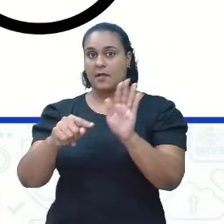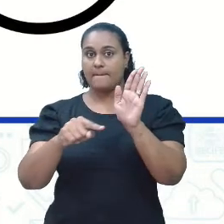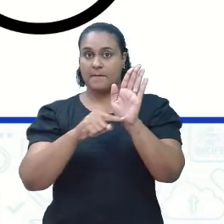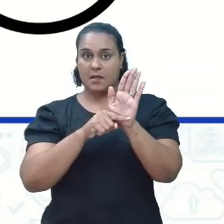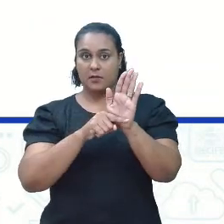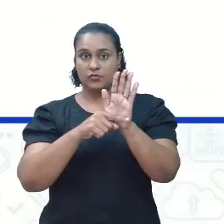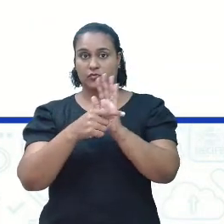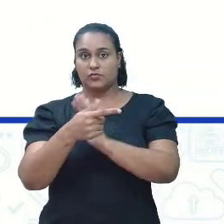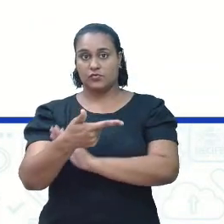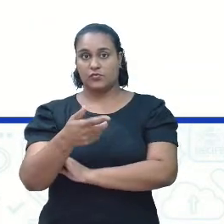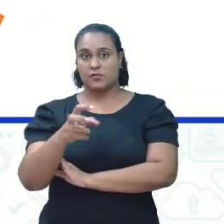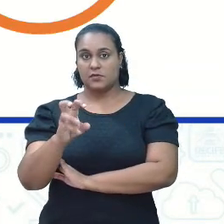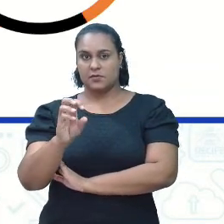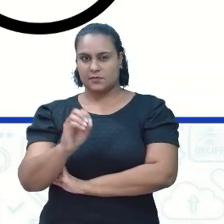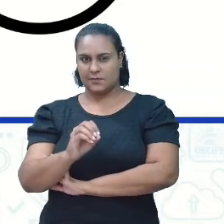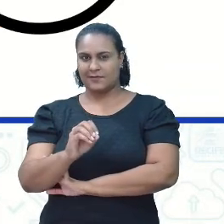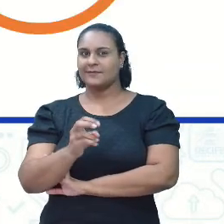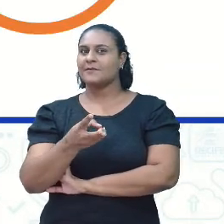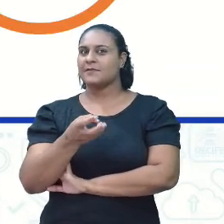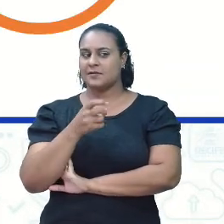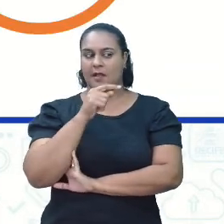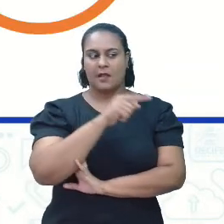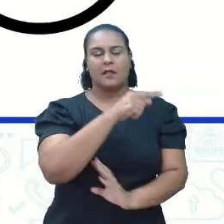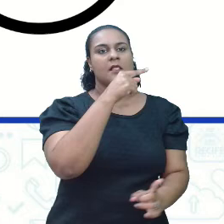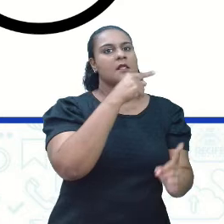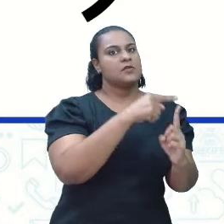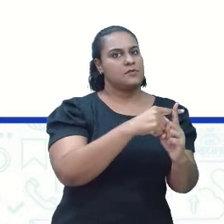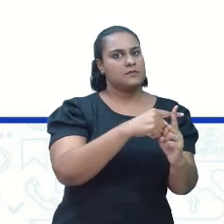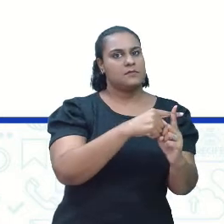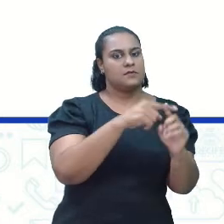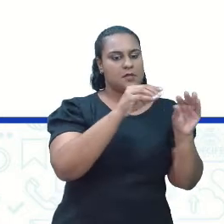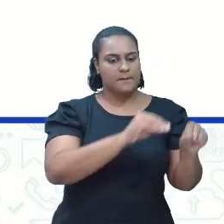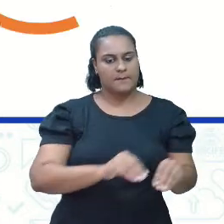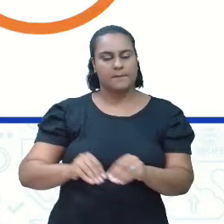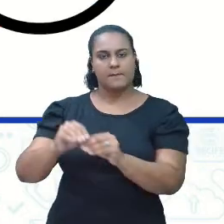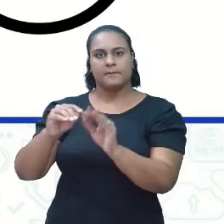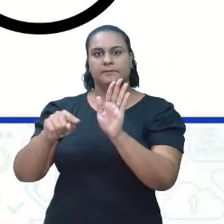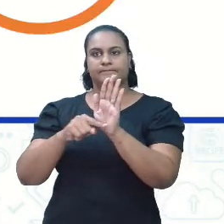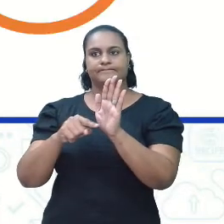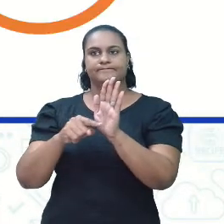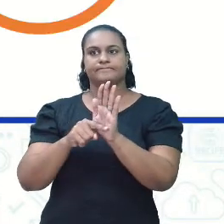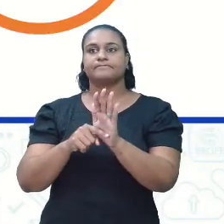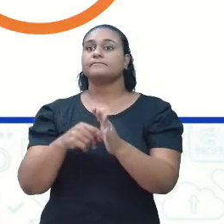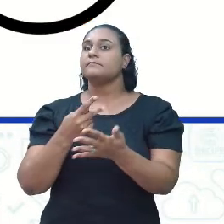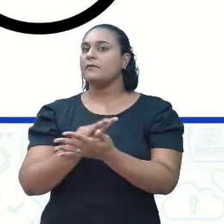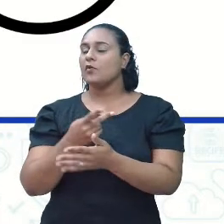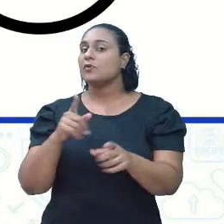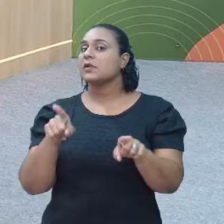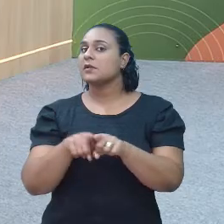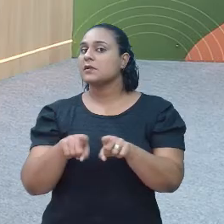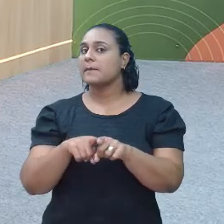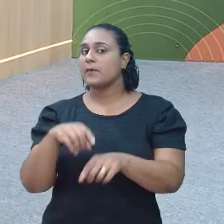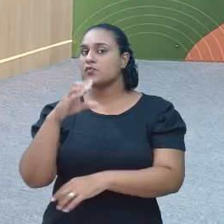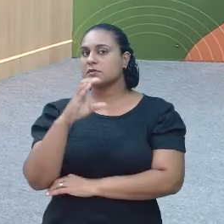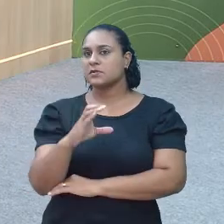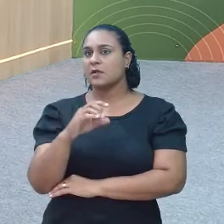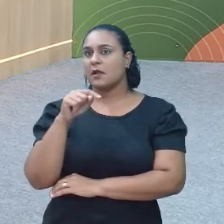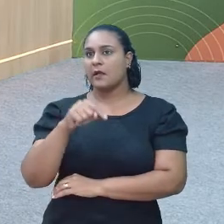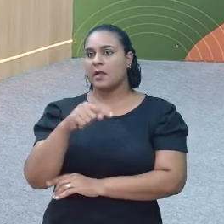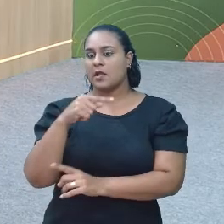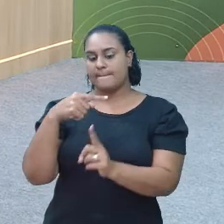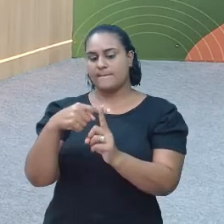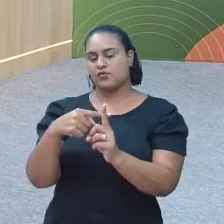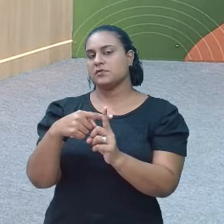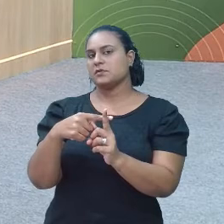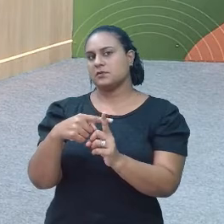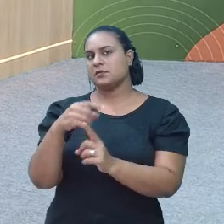menos 250, porque perceba que ele estava somando do lado de lá. O mesmo vai acontecer com o C. O C está positivo aqui, né?